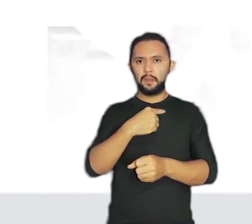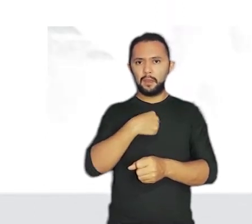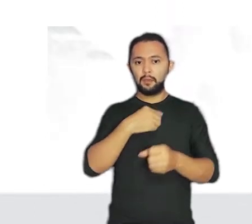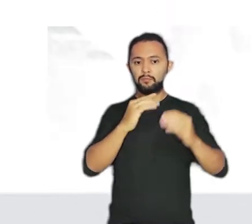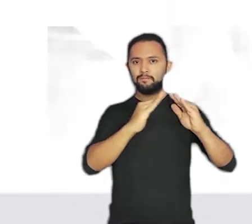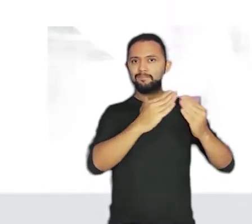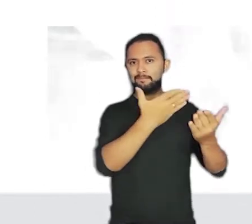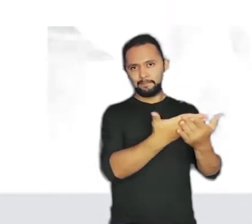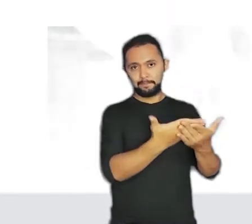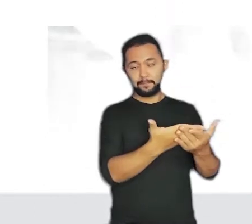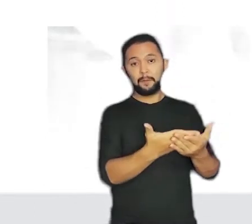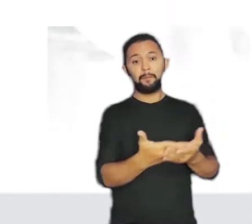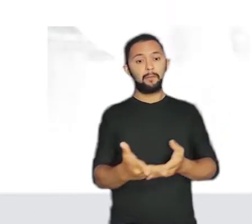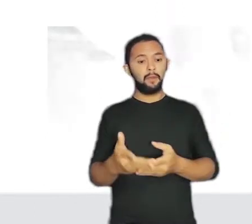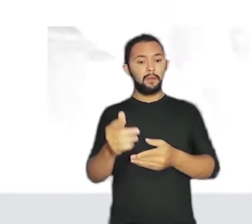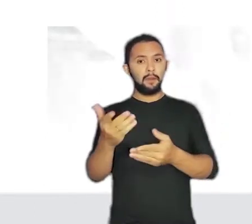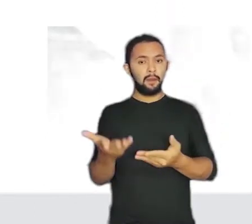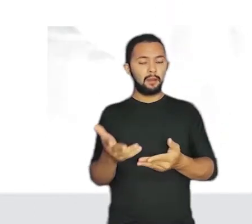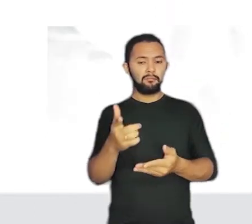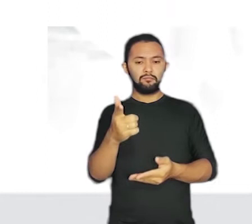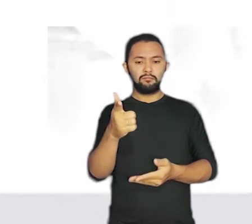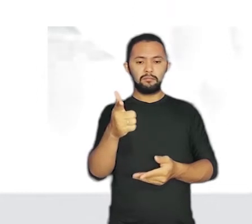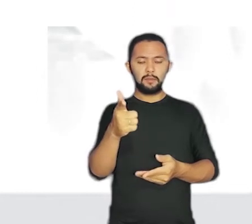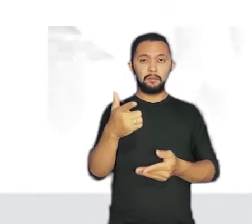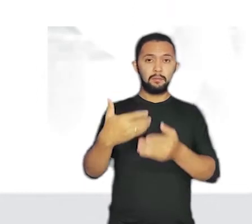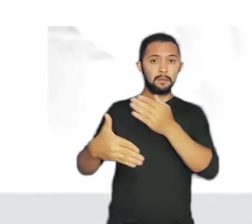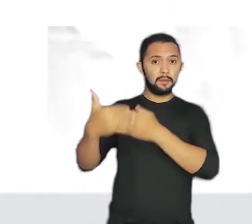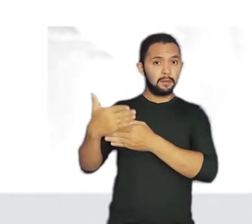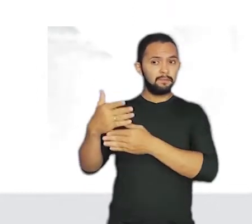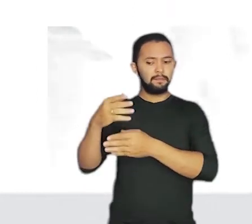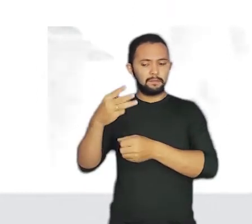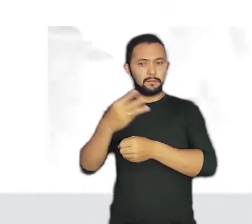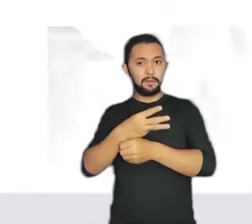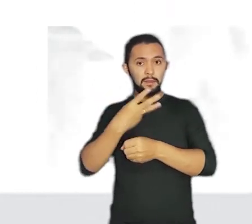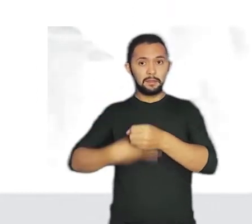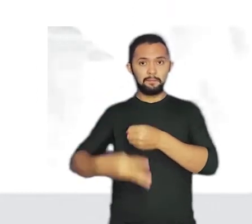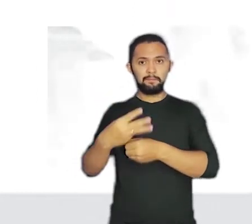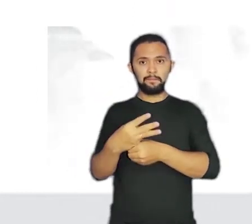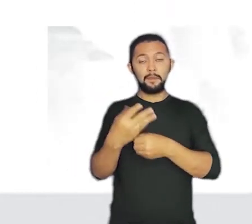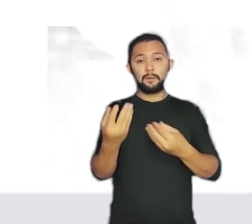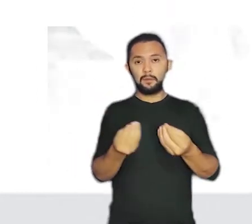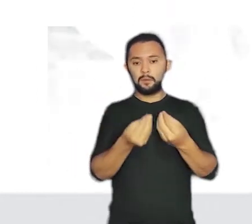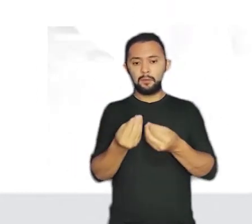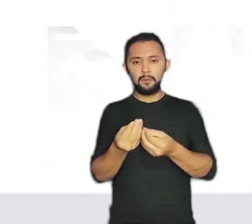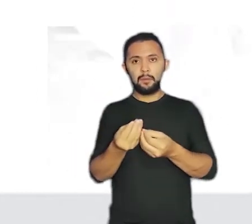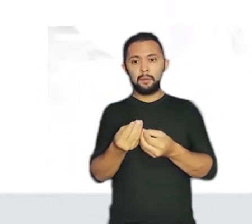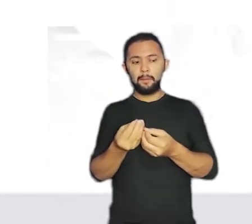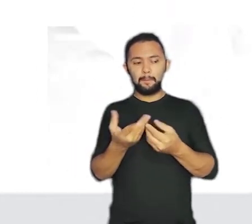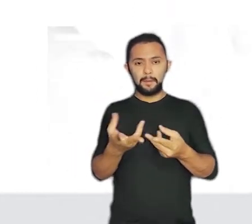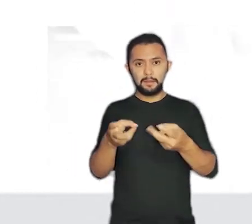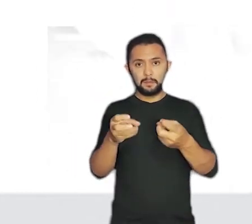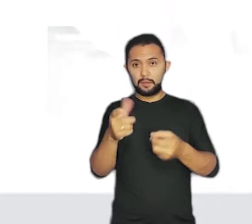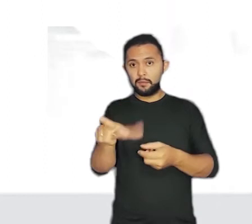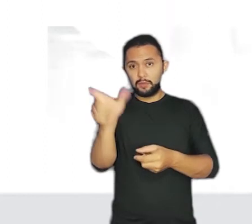Então faz 3 anos também é uma oração sem sujeito. Mas aqui eu tenho o verbo estudar, tá? Quem é que